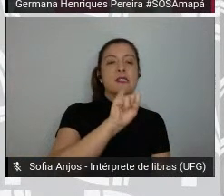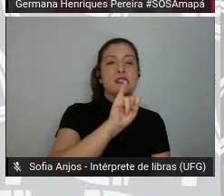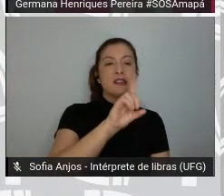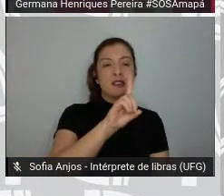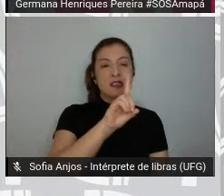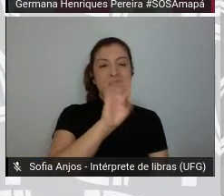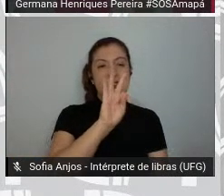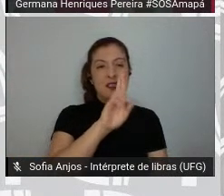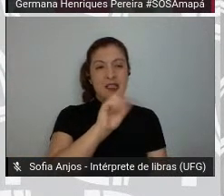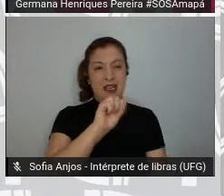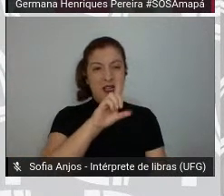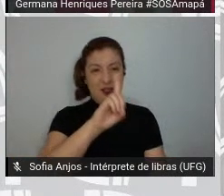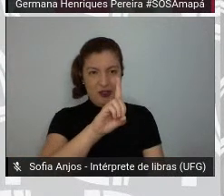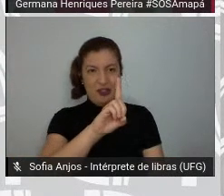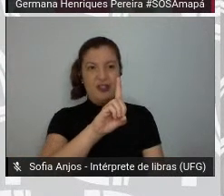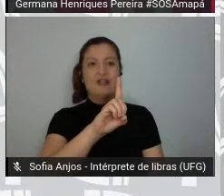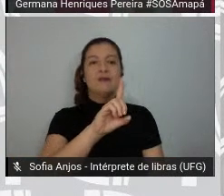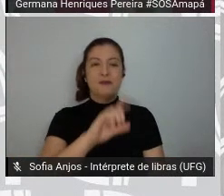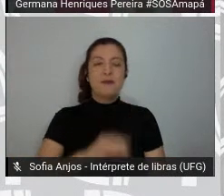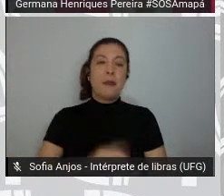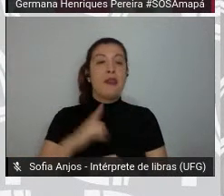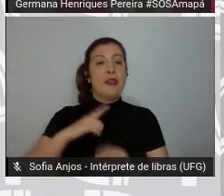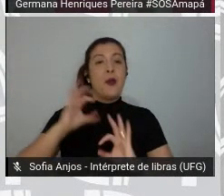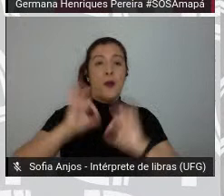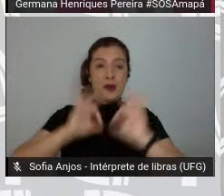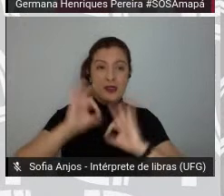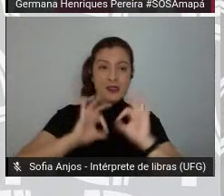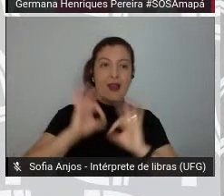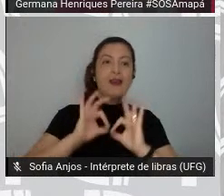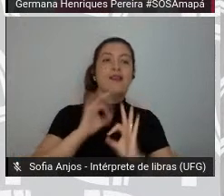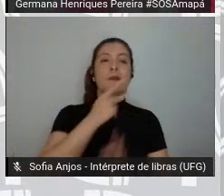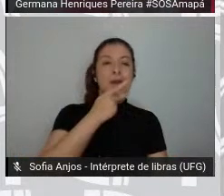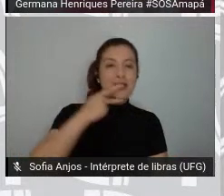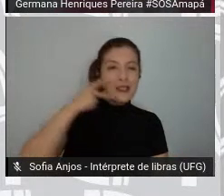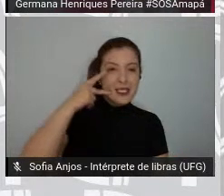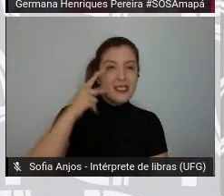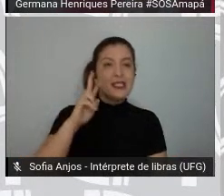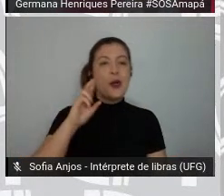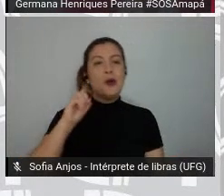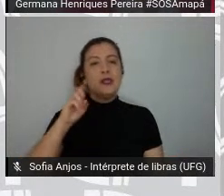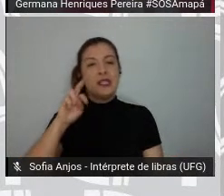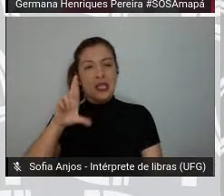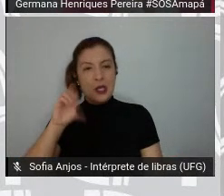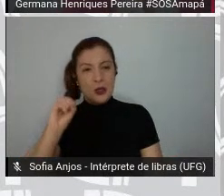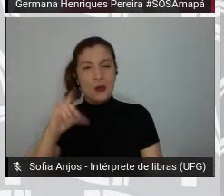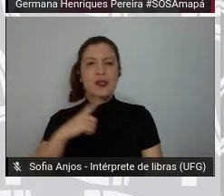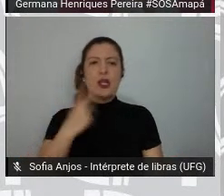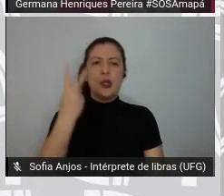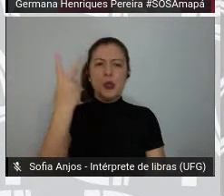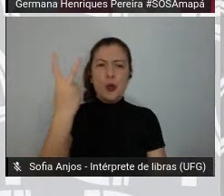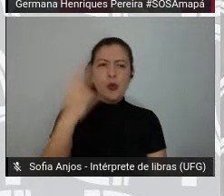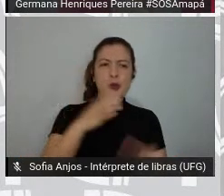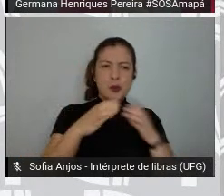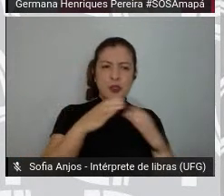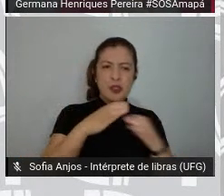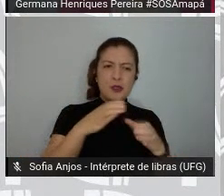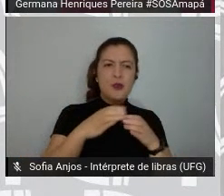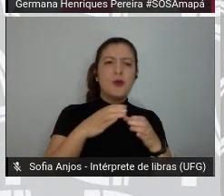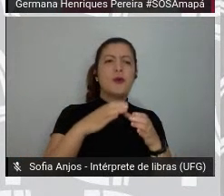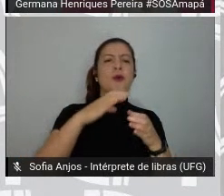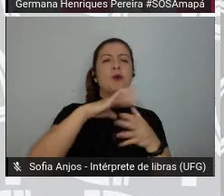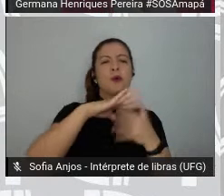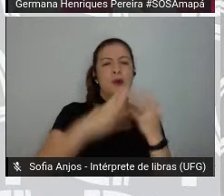teve dois coordenadores de intérpretes nesses dois eventos, né? O CEDITRAD e o SHT. Nesse evento que